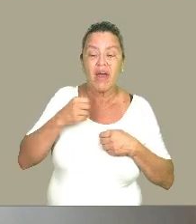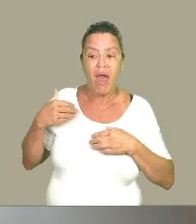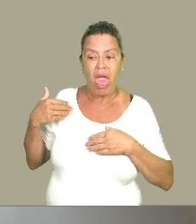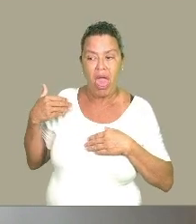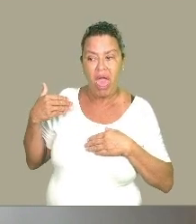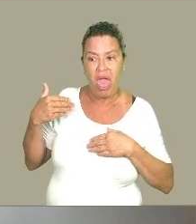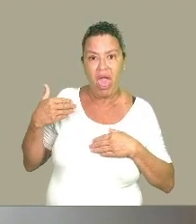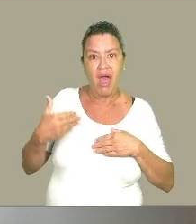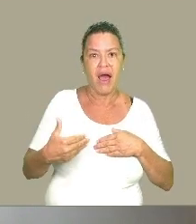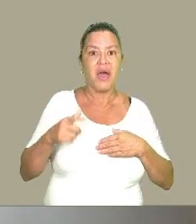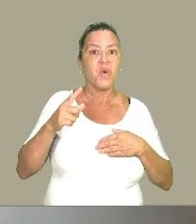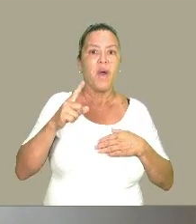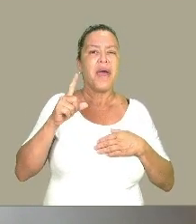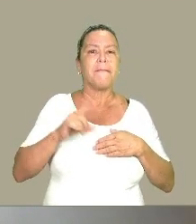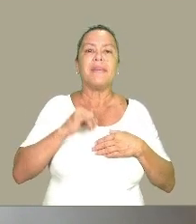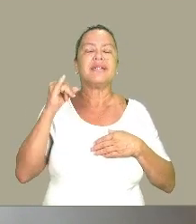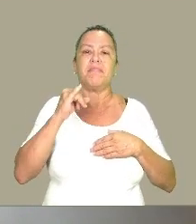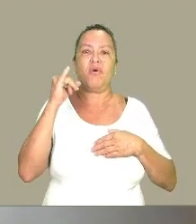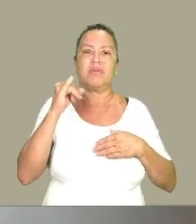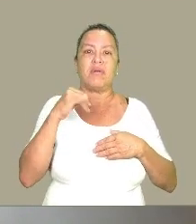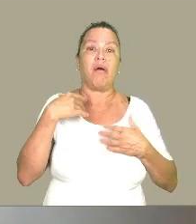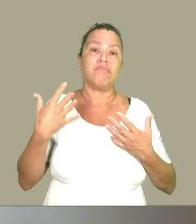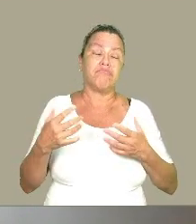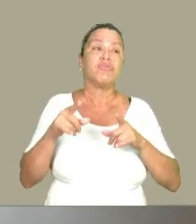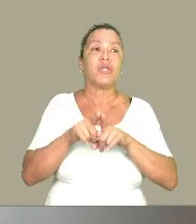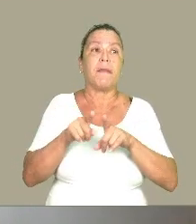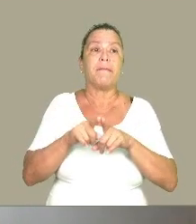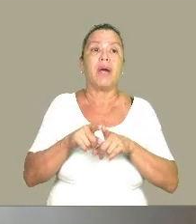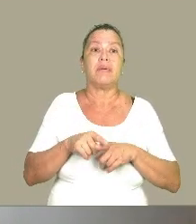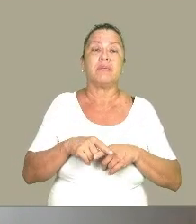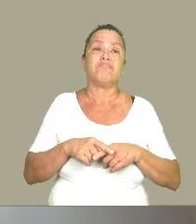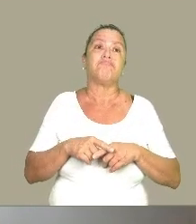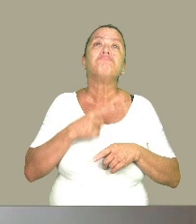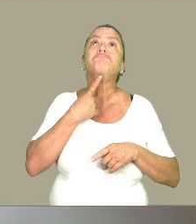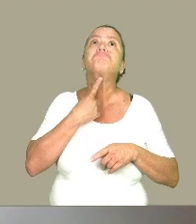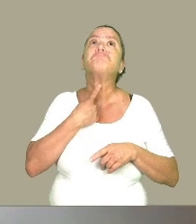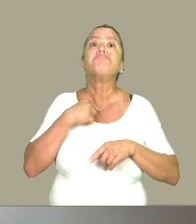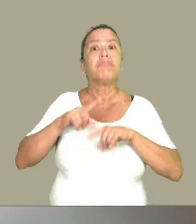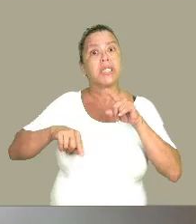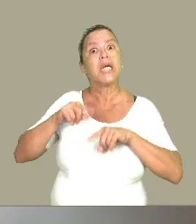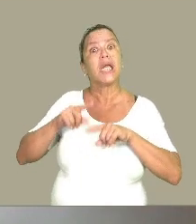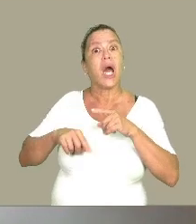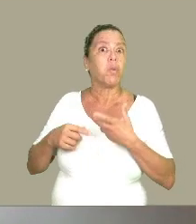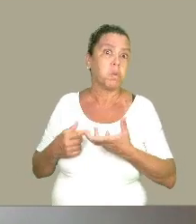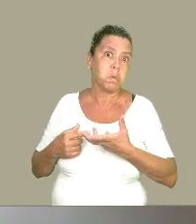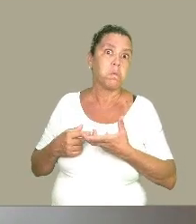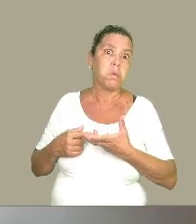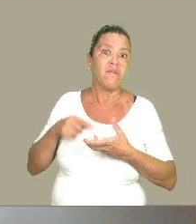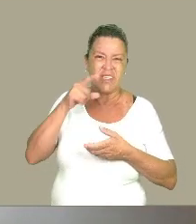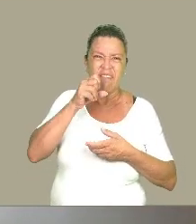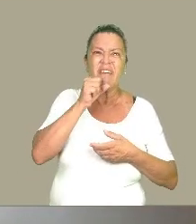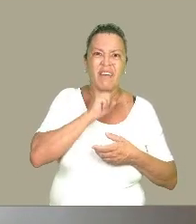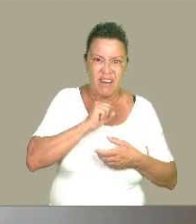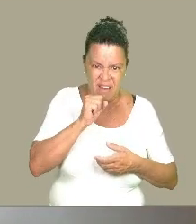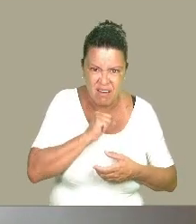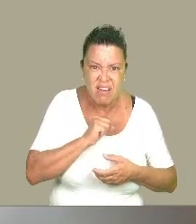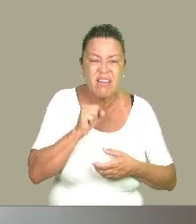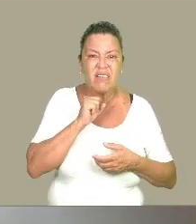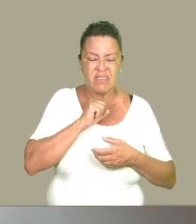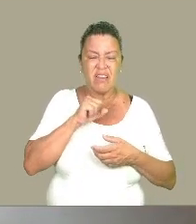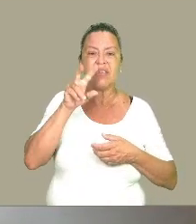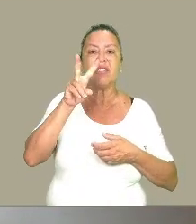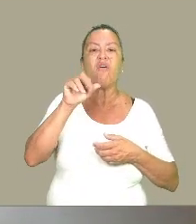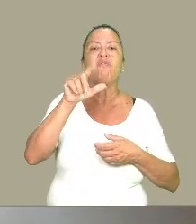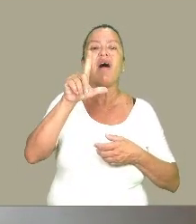não se torne mais importante. Também o desejo material, né? Na medida que a gente vai envelhecendo, os nossos valores